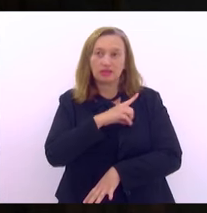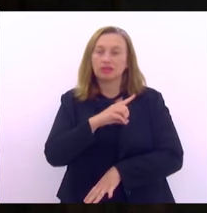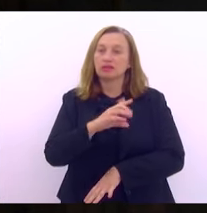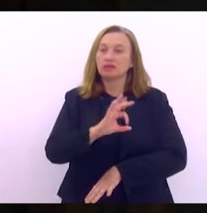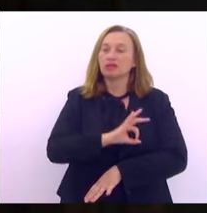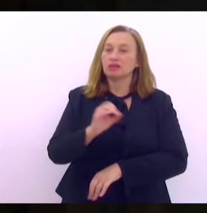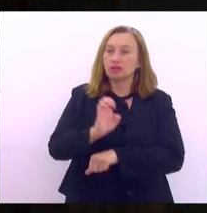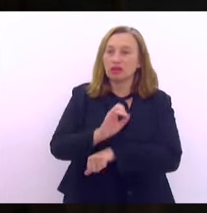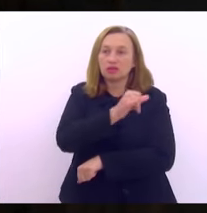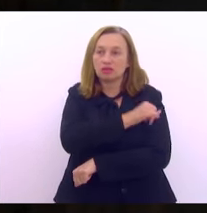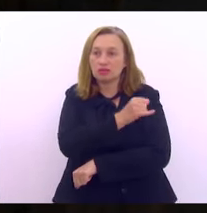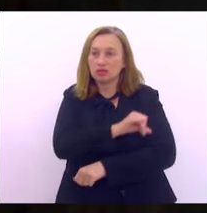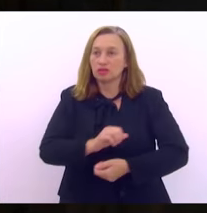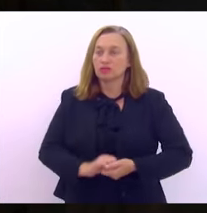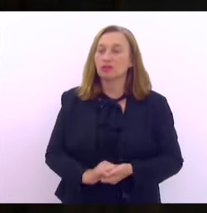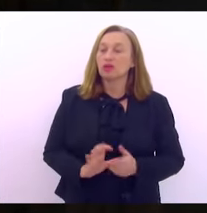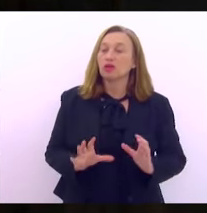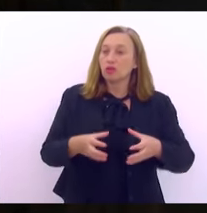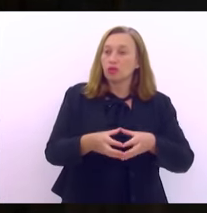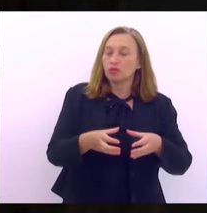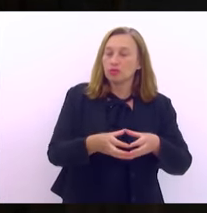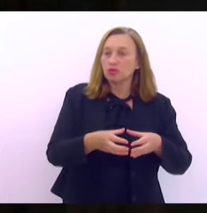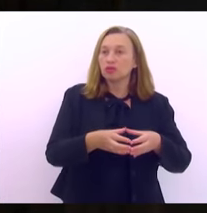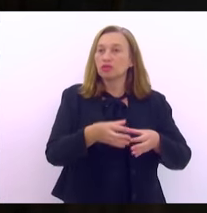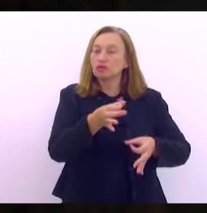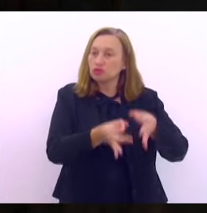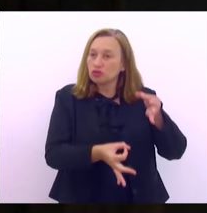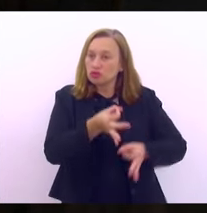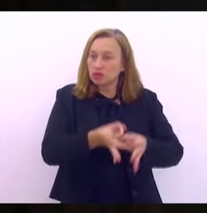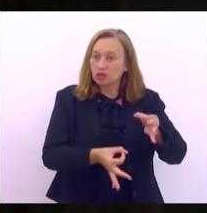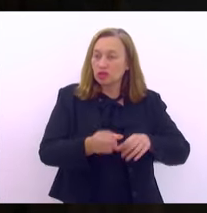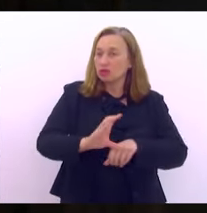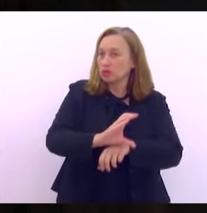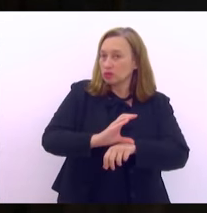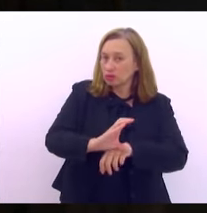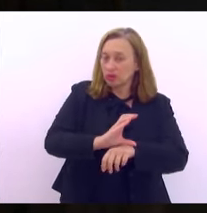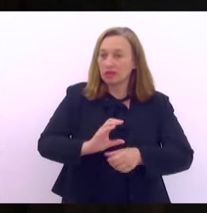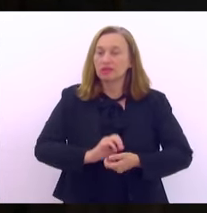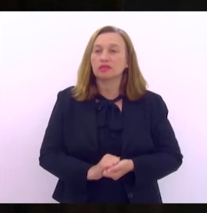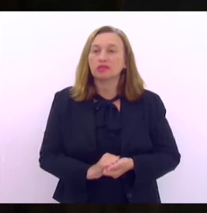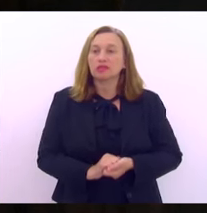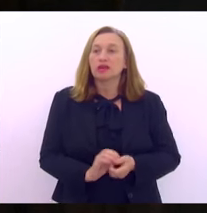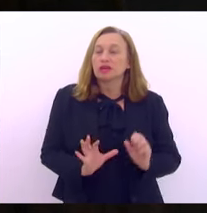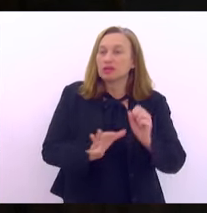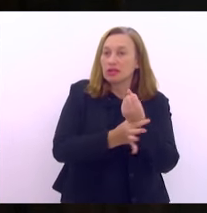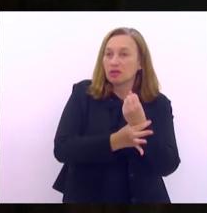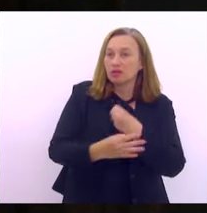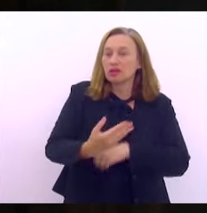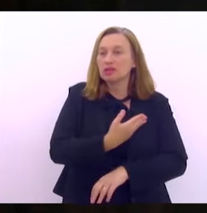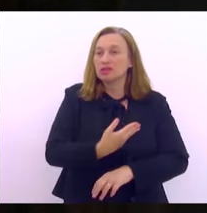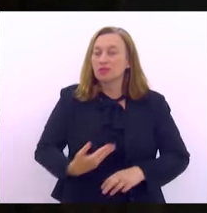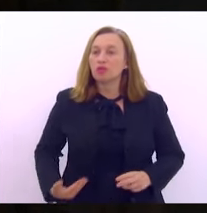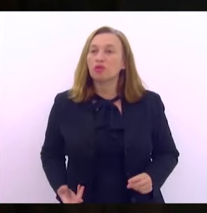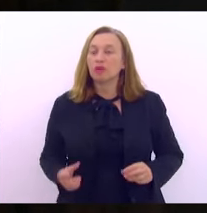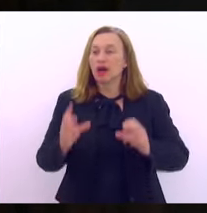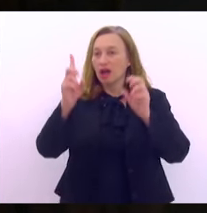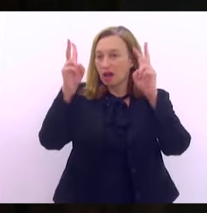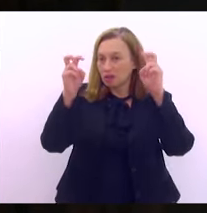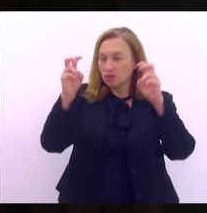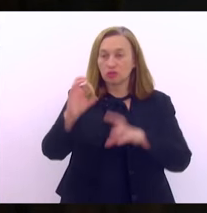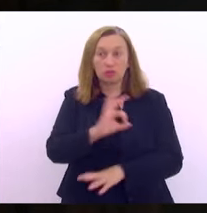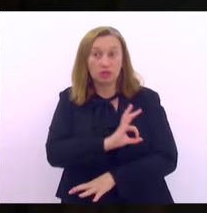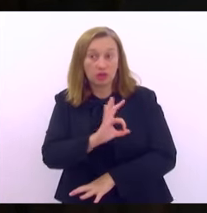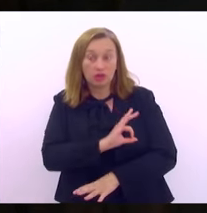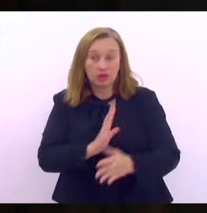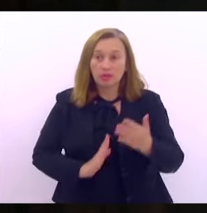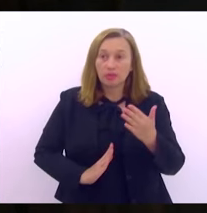Janeiro. Pareceres das comissões Constituição e Justiça pela Constitucionalidade, de Segurança Pública e Assuntos de Polícia, favorável,